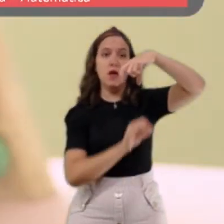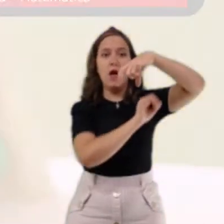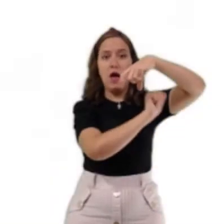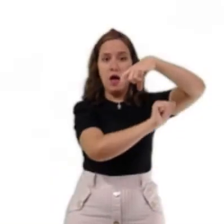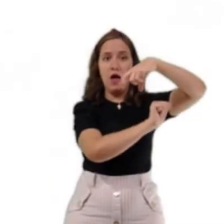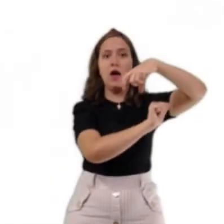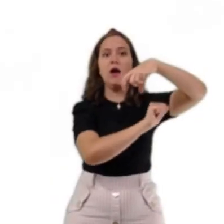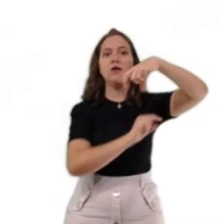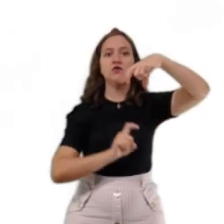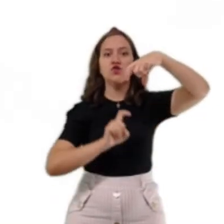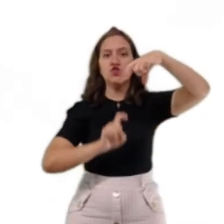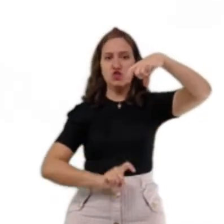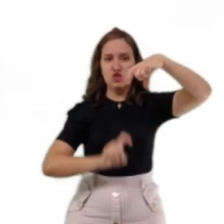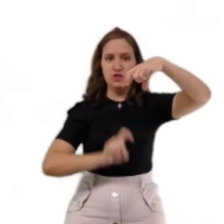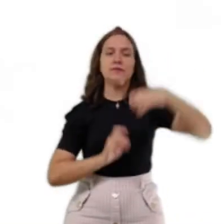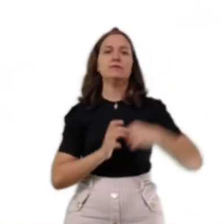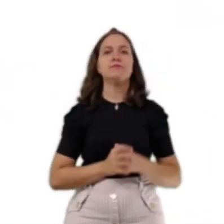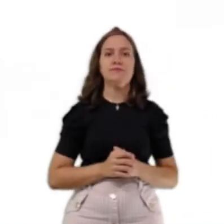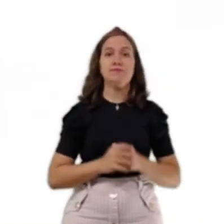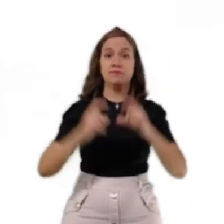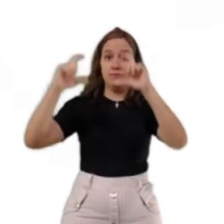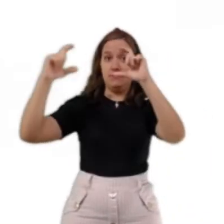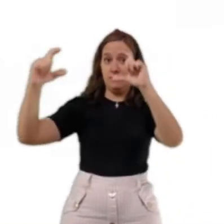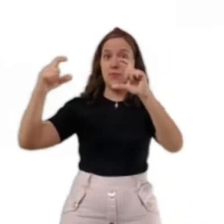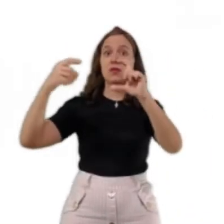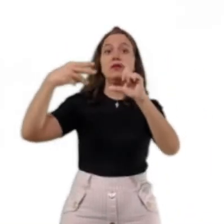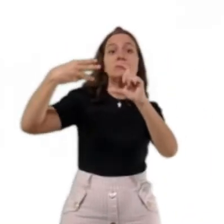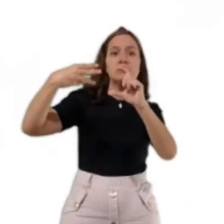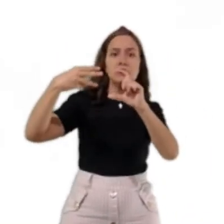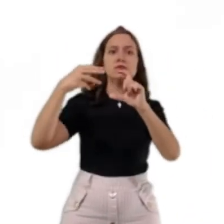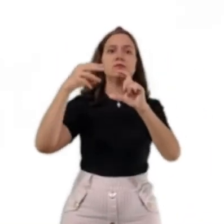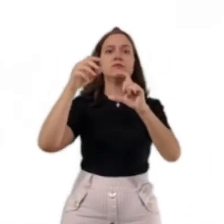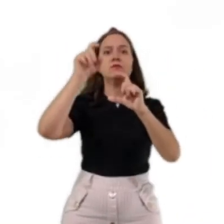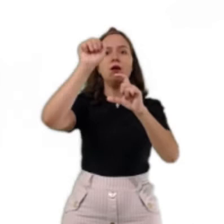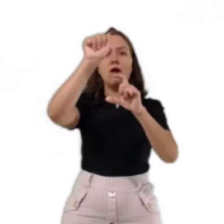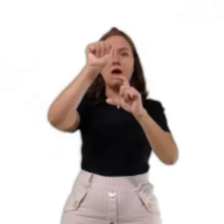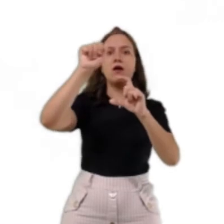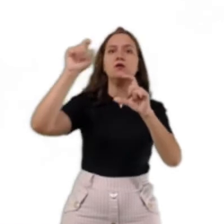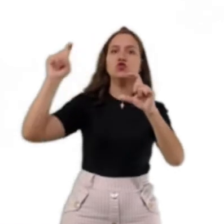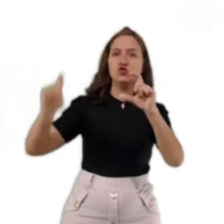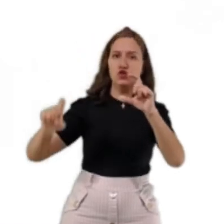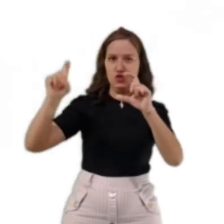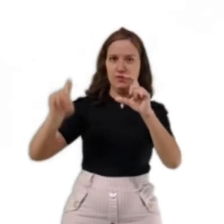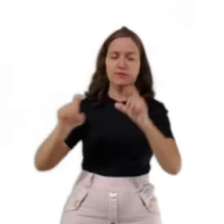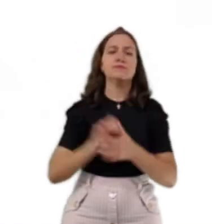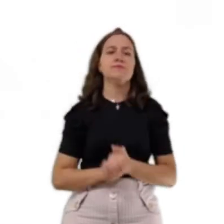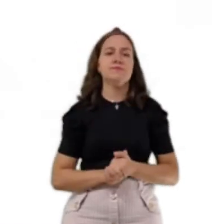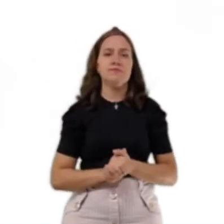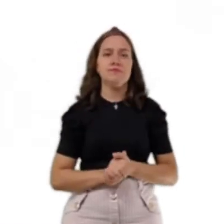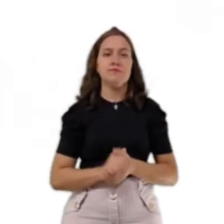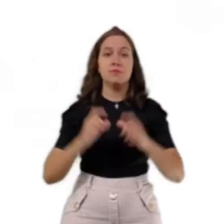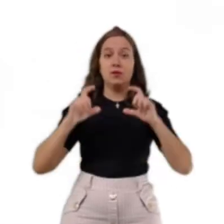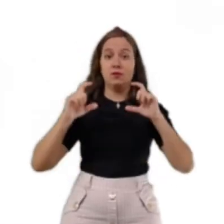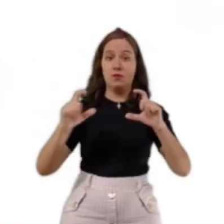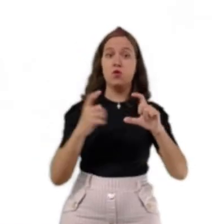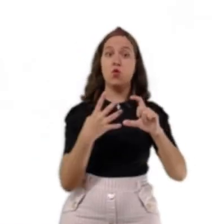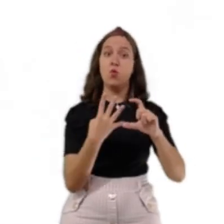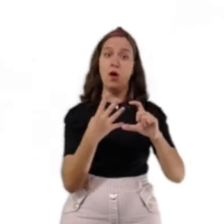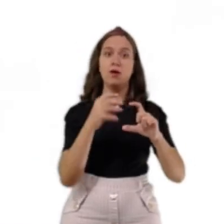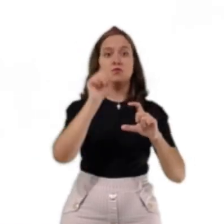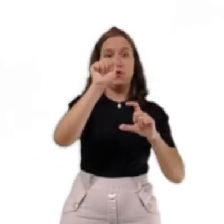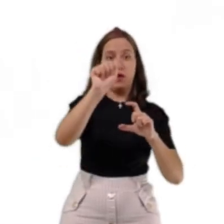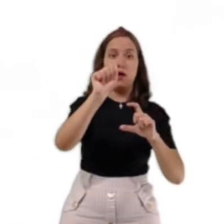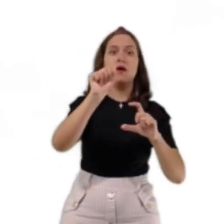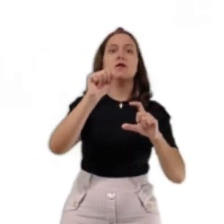cor x Eu tenho um retângulo da figura 3 que mede x por Ah eu tenho um retângulo da figura 4 que mede